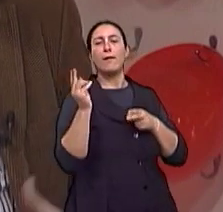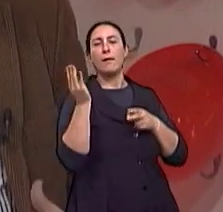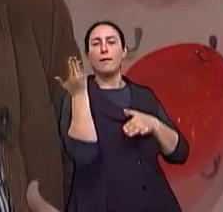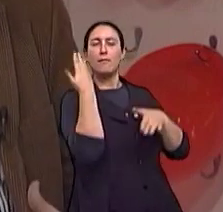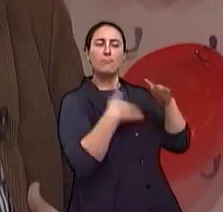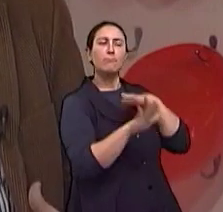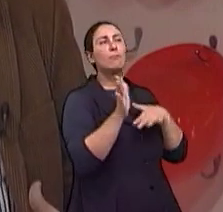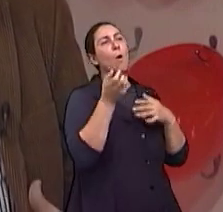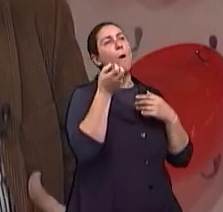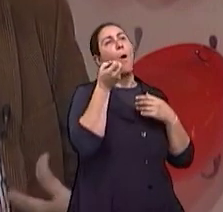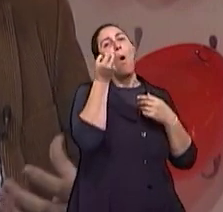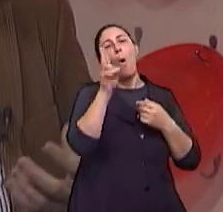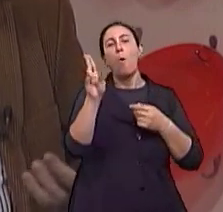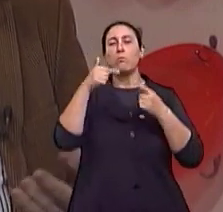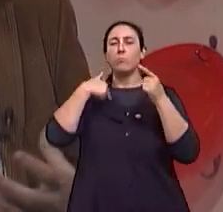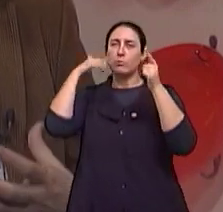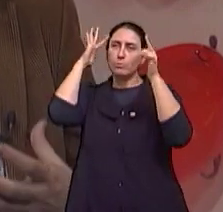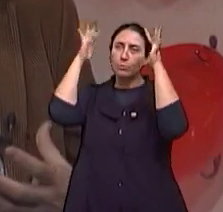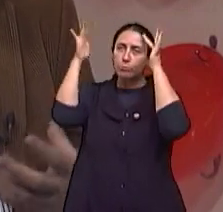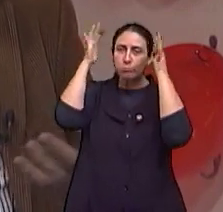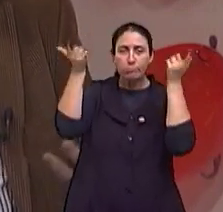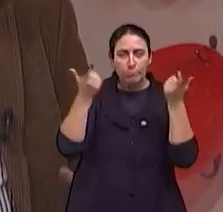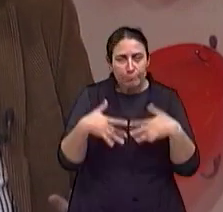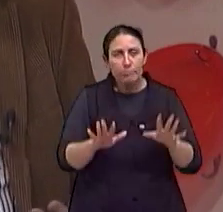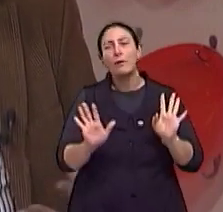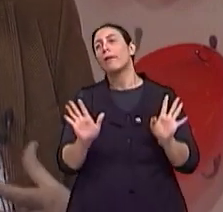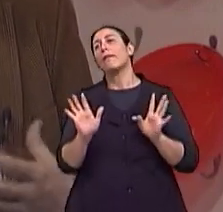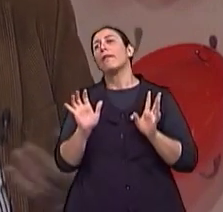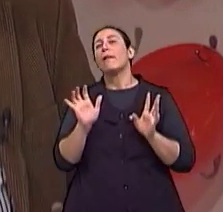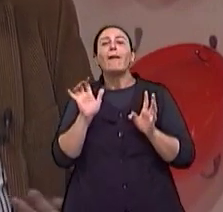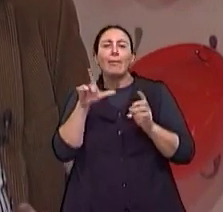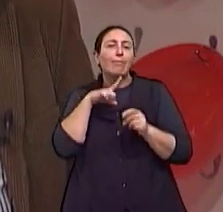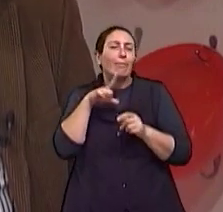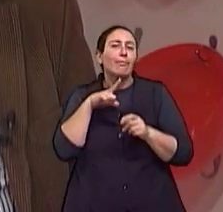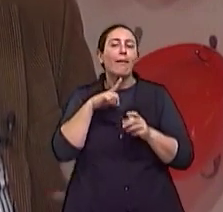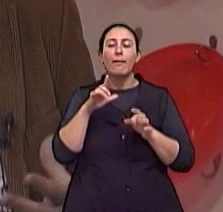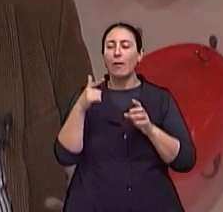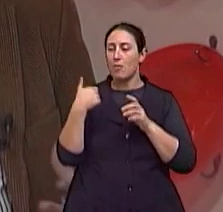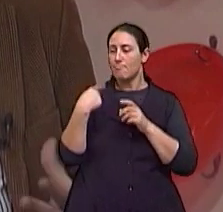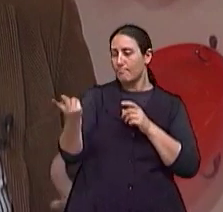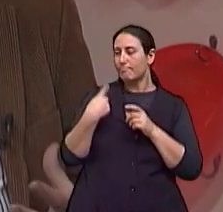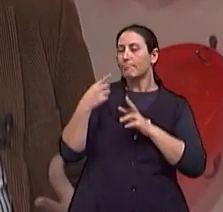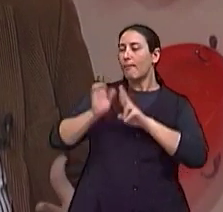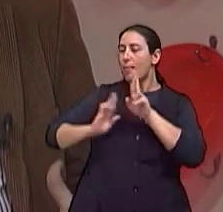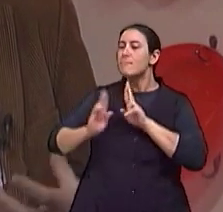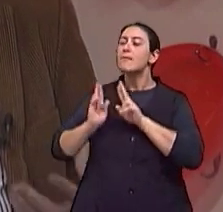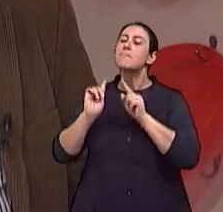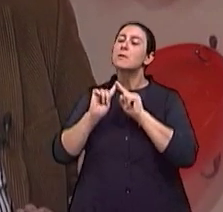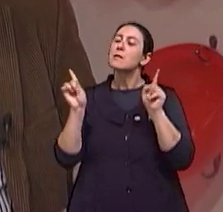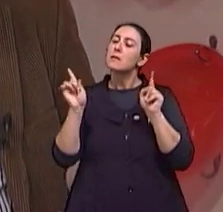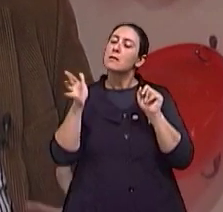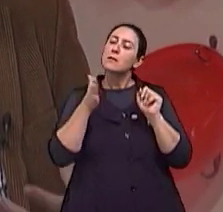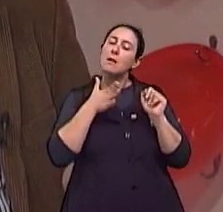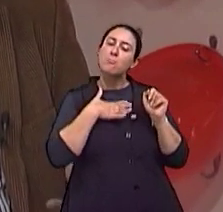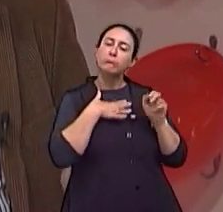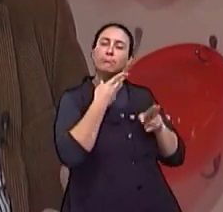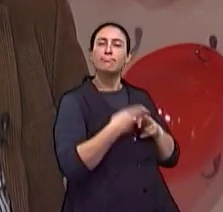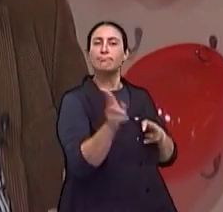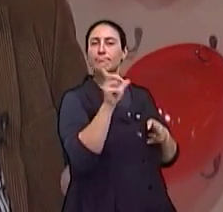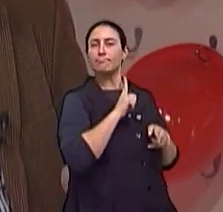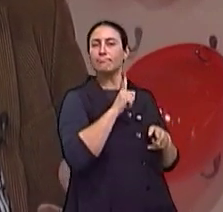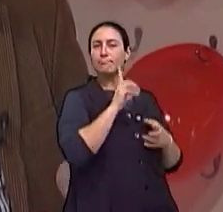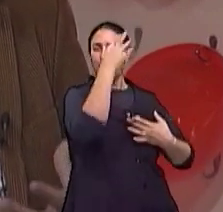apenas na fantasia, talvez em encontros sexuais fortuitos, né, isso, mas assumir uma